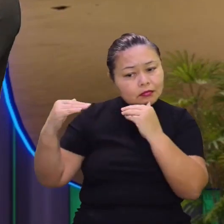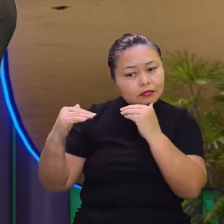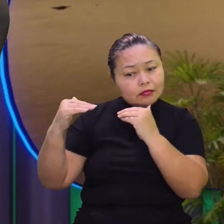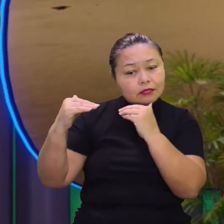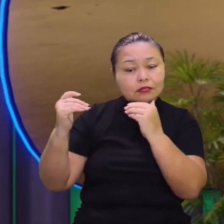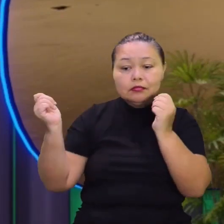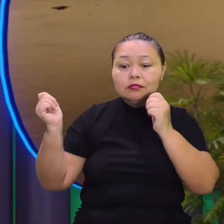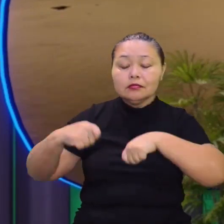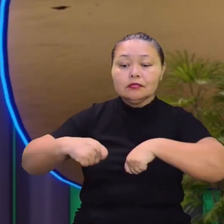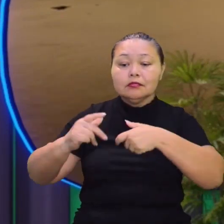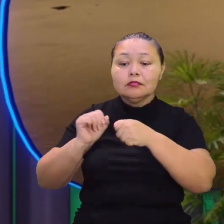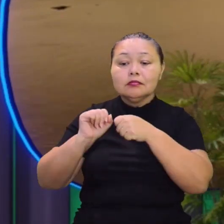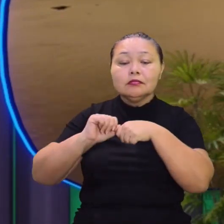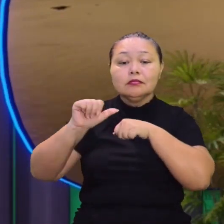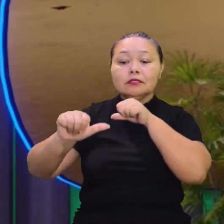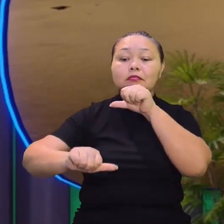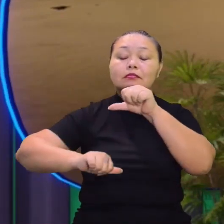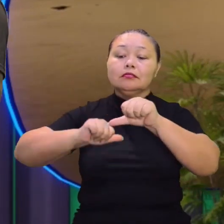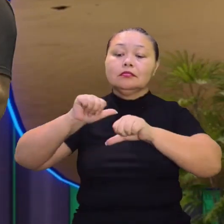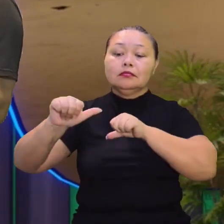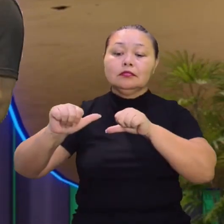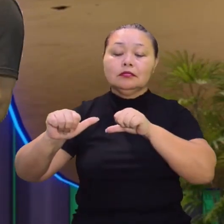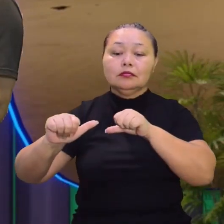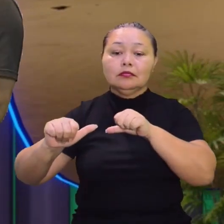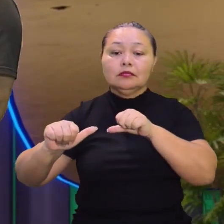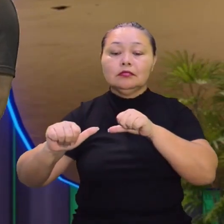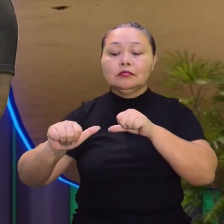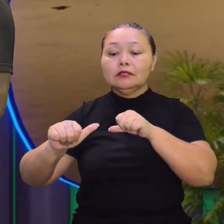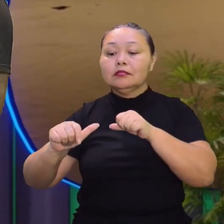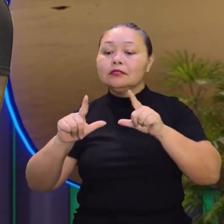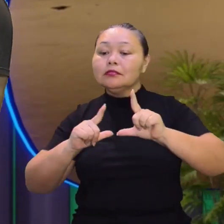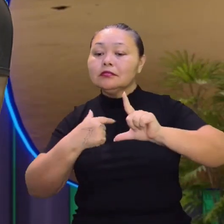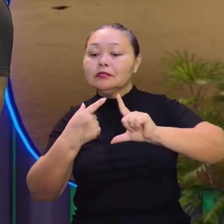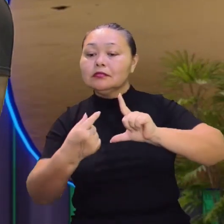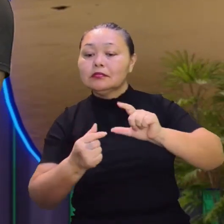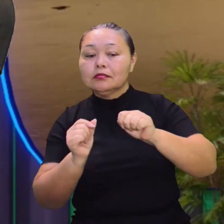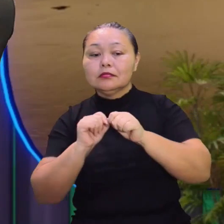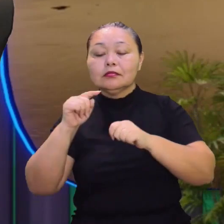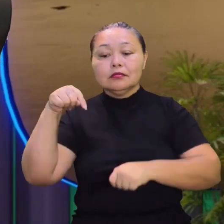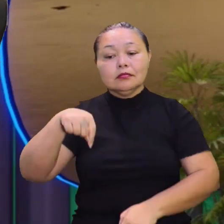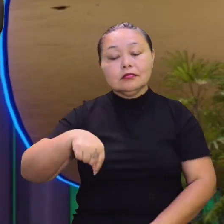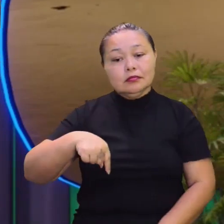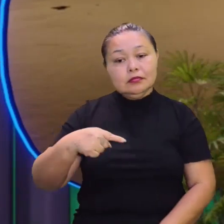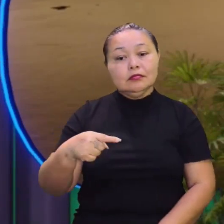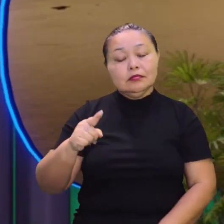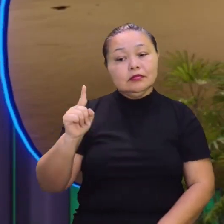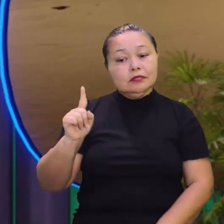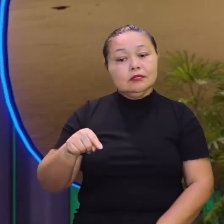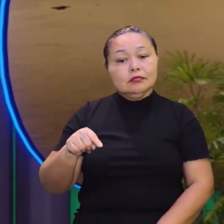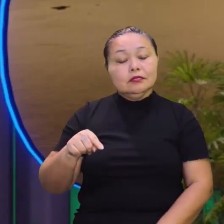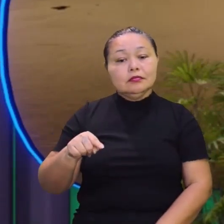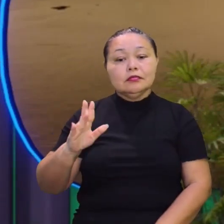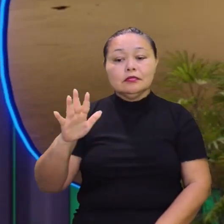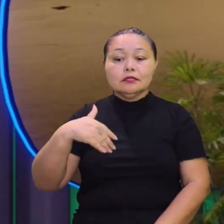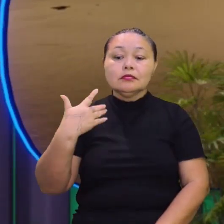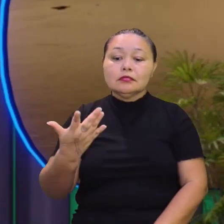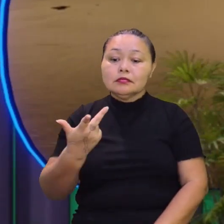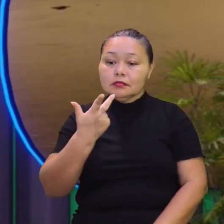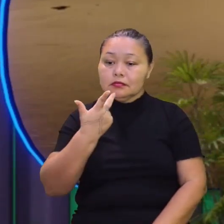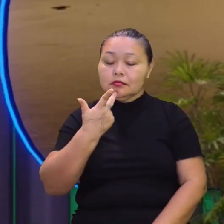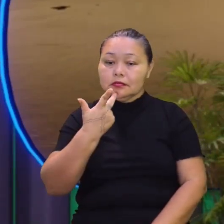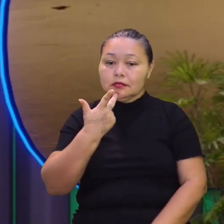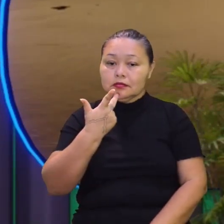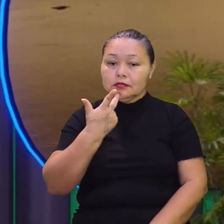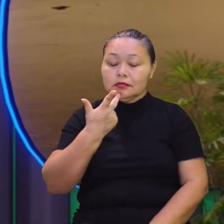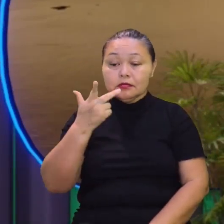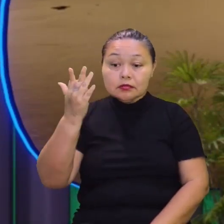eficazes, capazes de transformar essa logística, que inclusive, se a gente